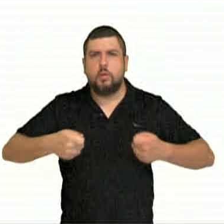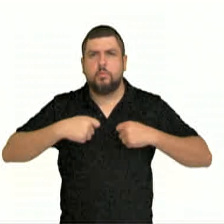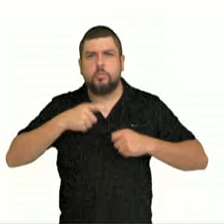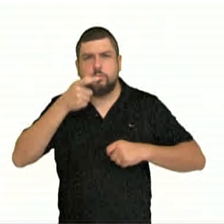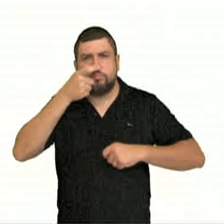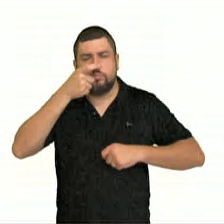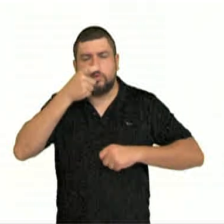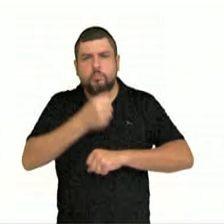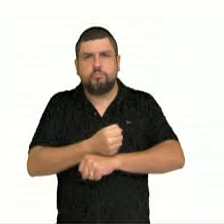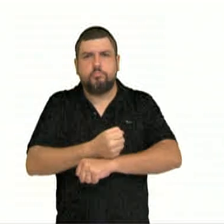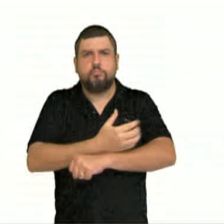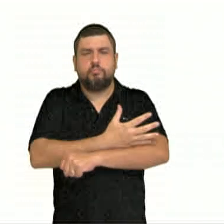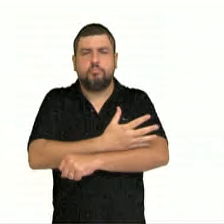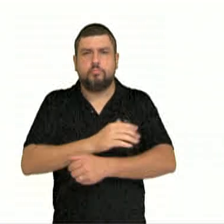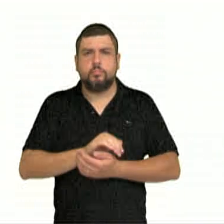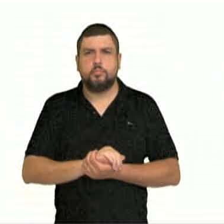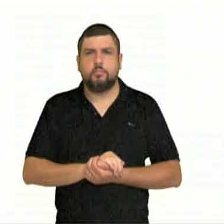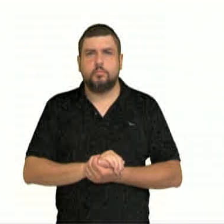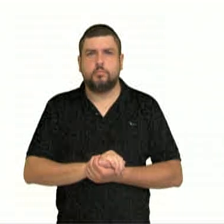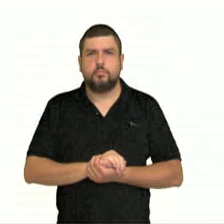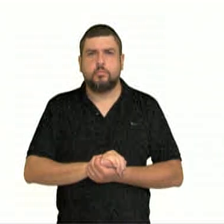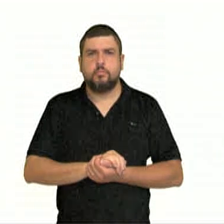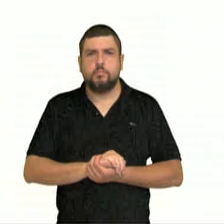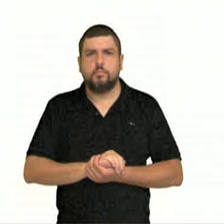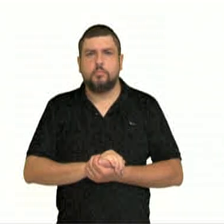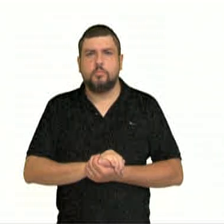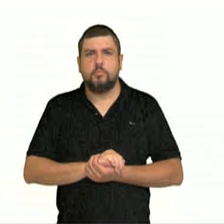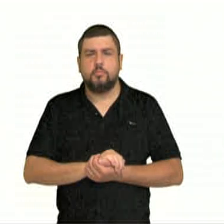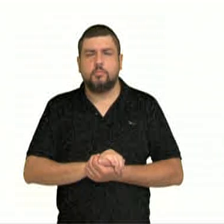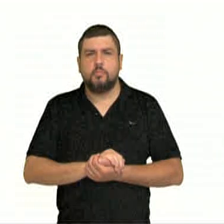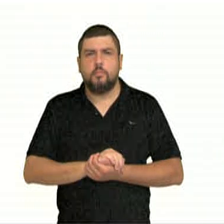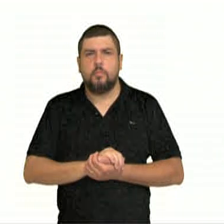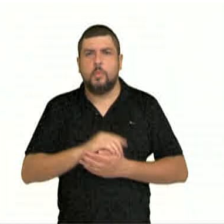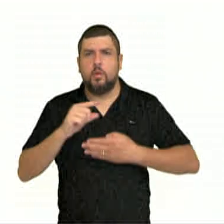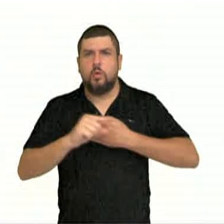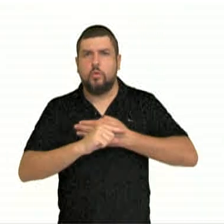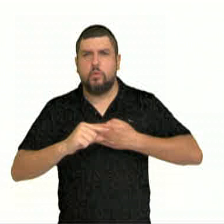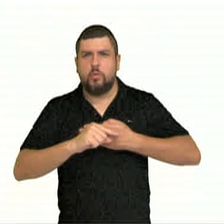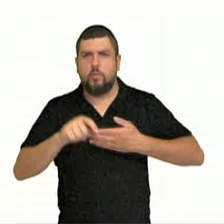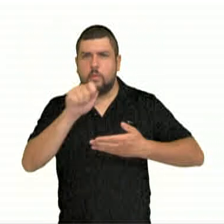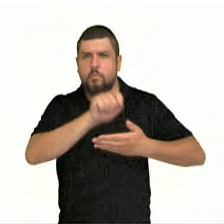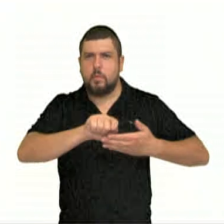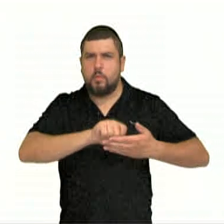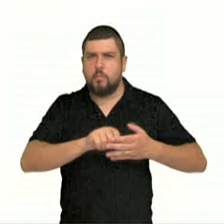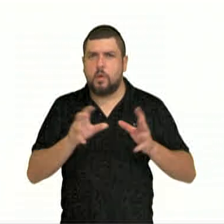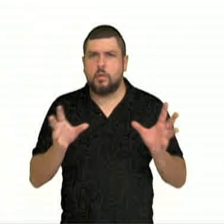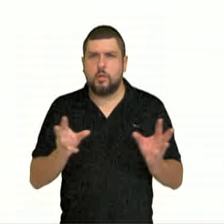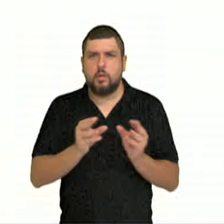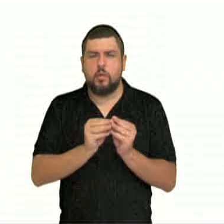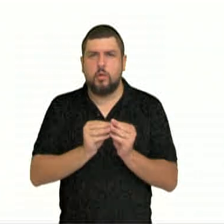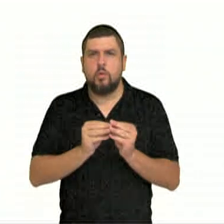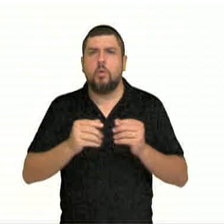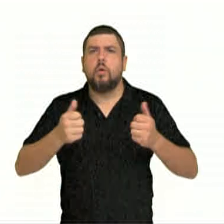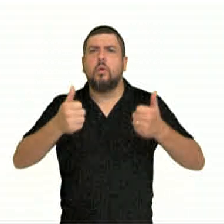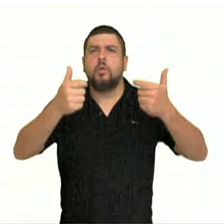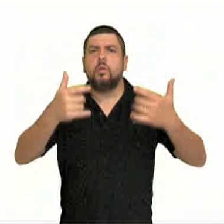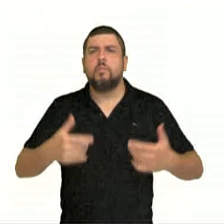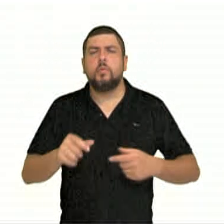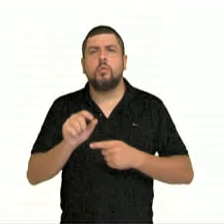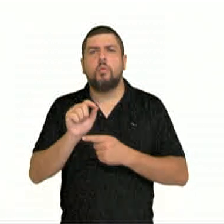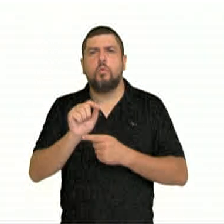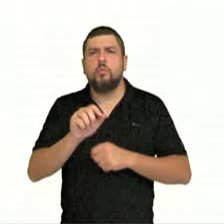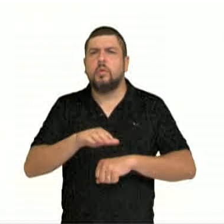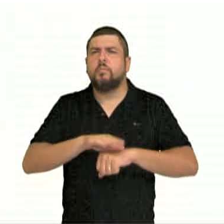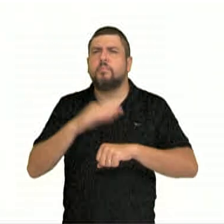espectador. No comparativo realizado pelo resenhista ao trabalho feito no filme, explique o que ele achou